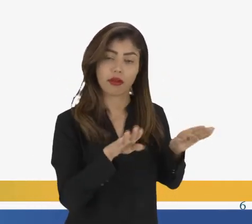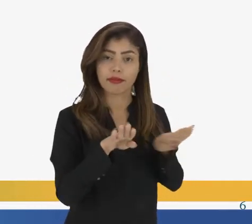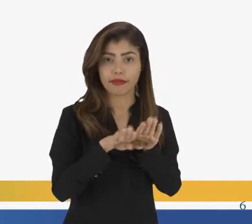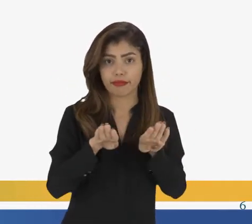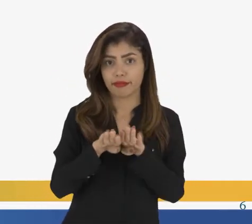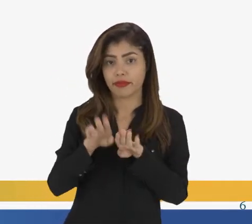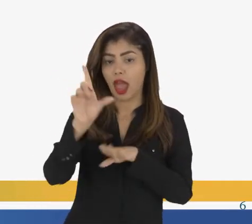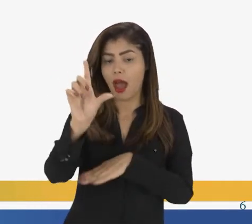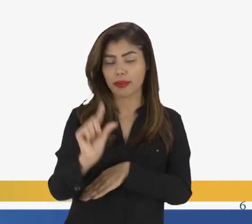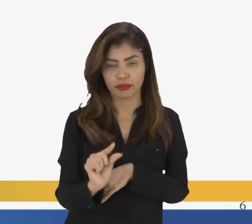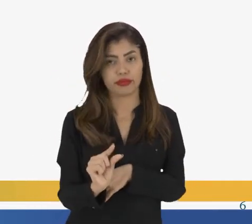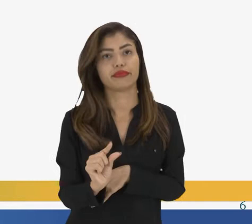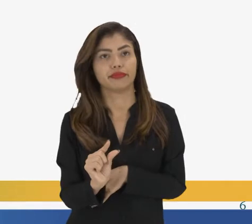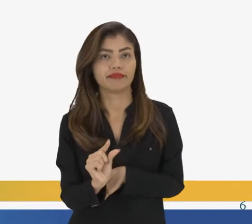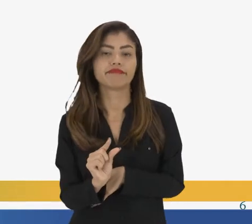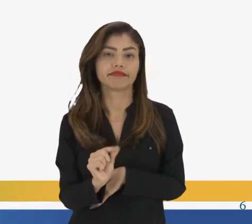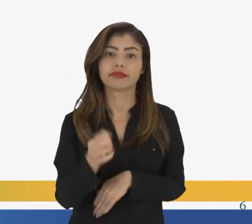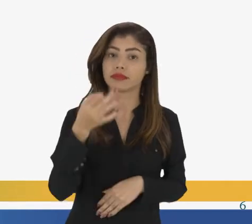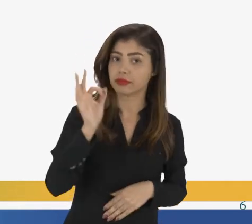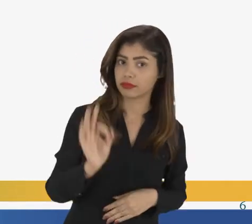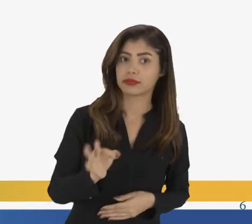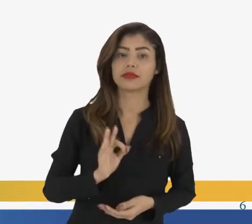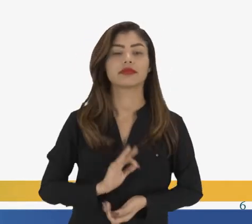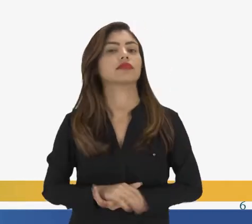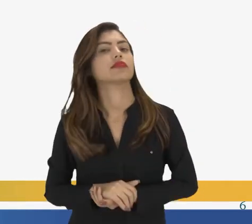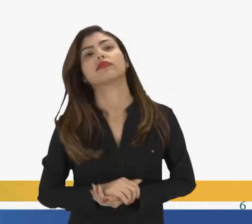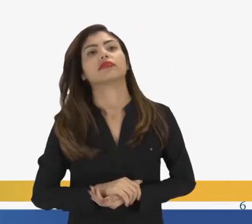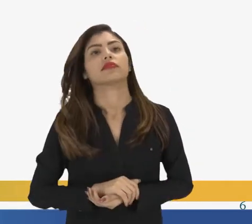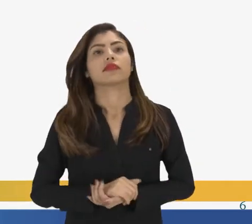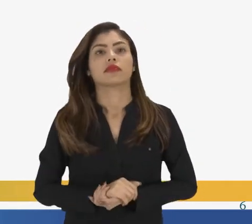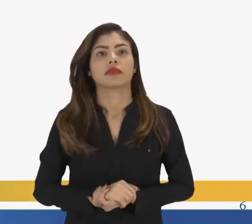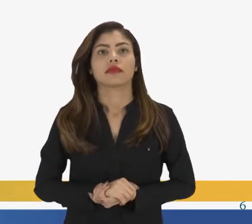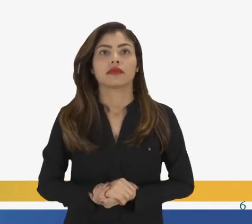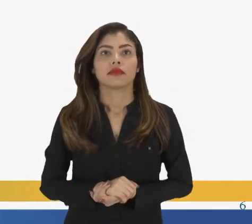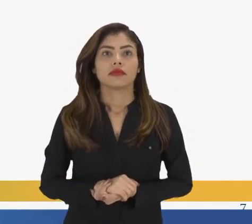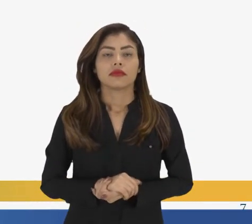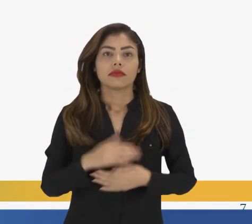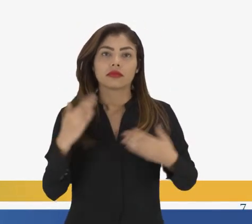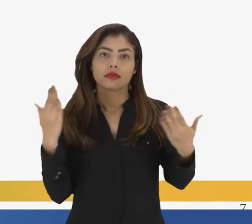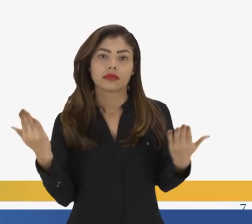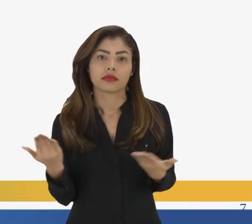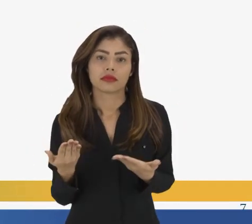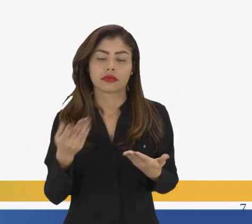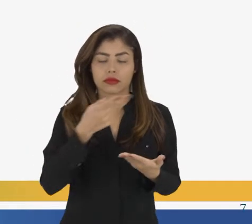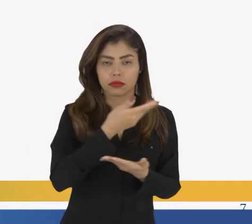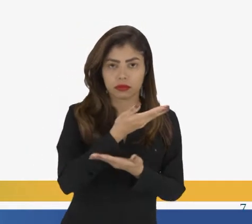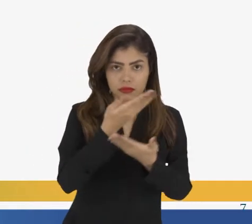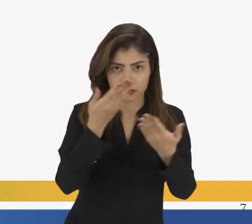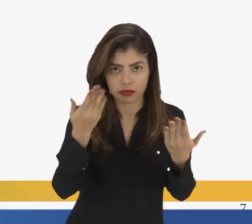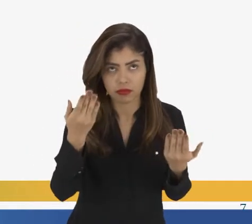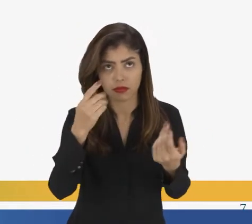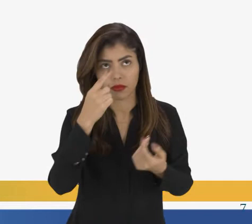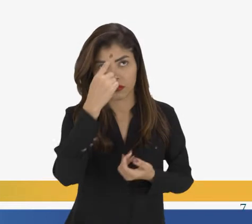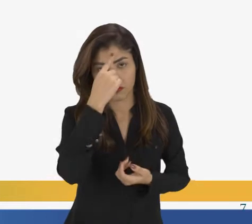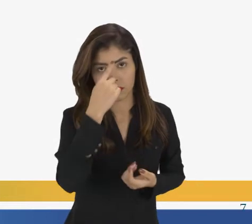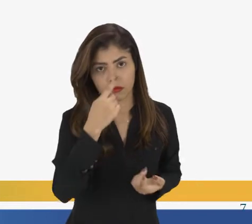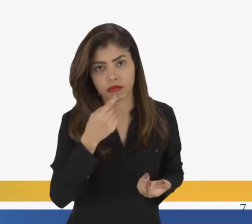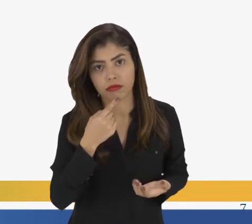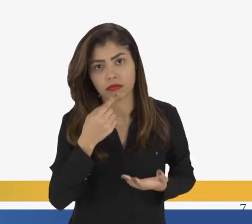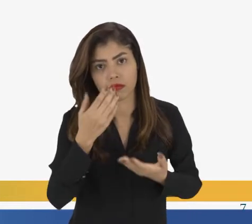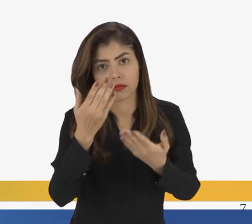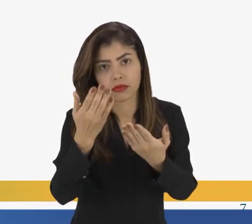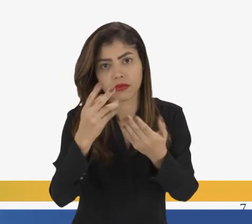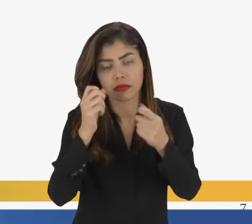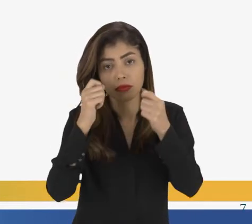é menor, certo? Agora, pessoal, observe essa tabela